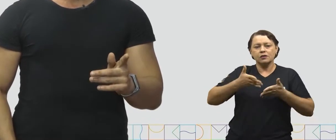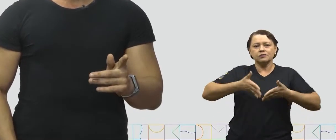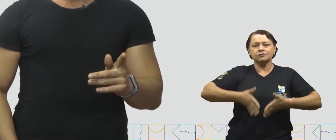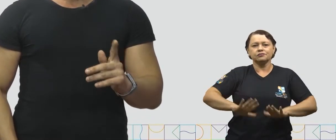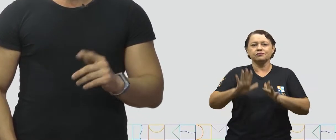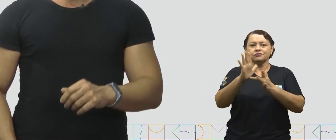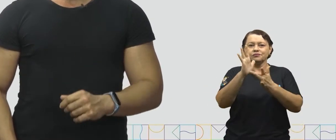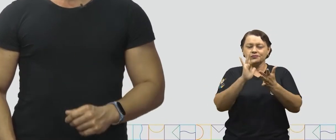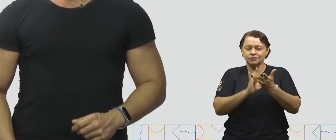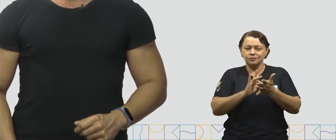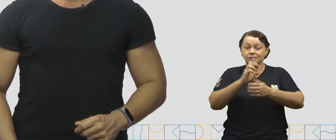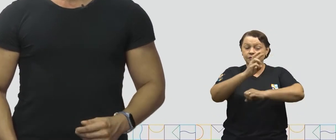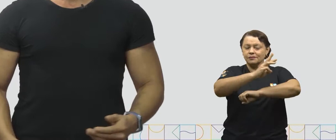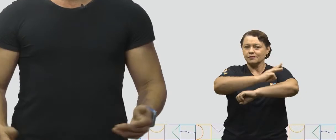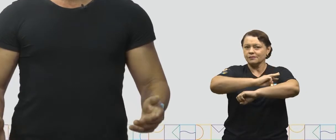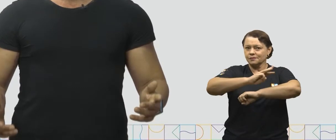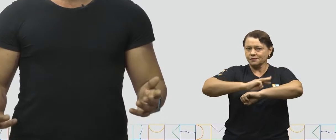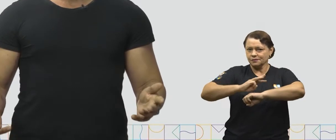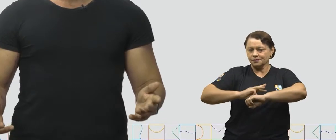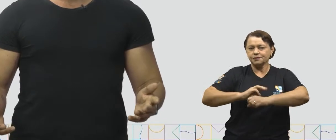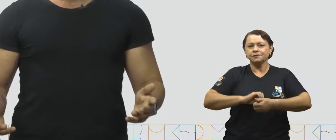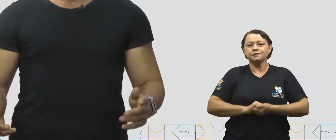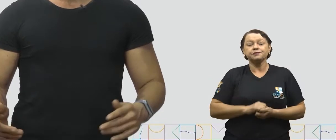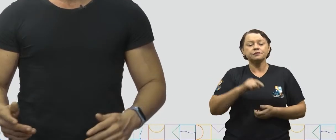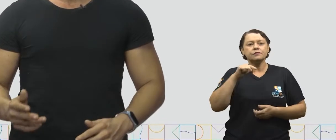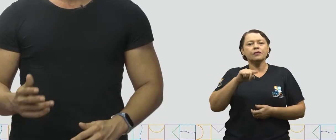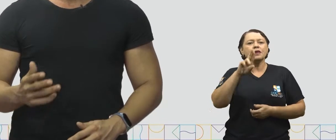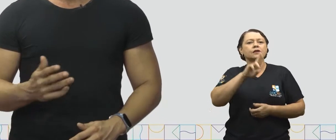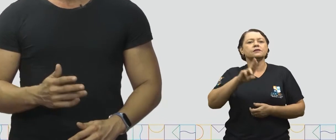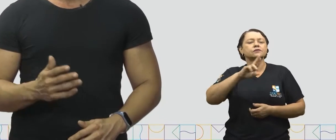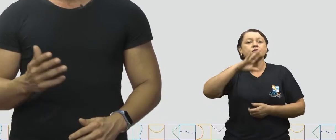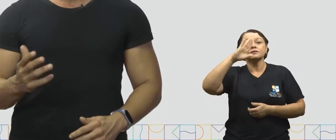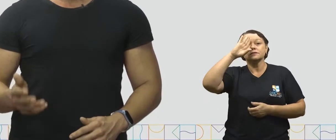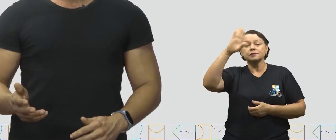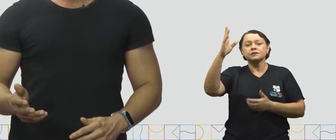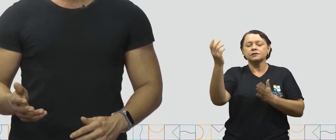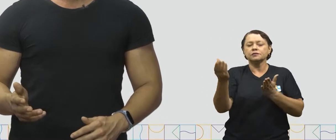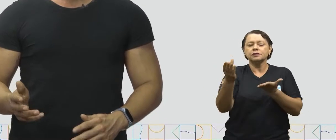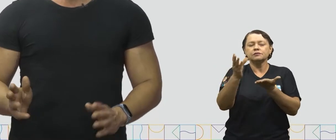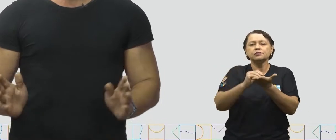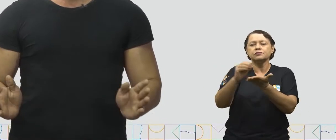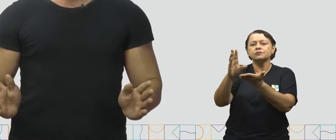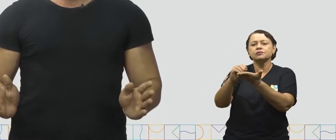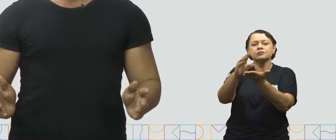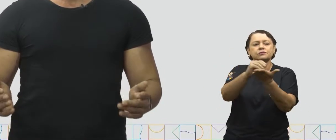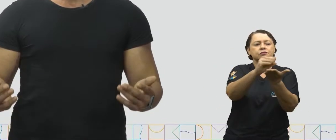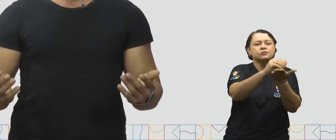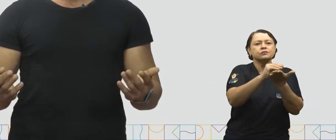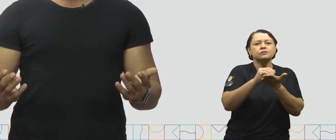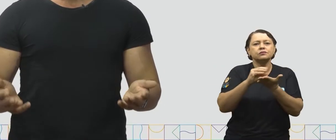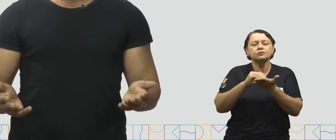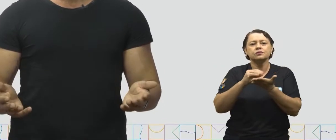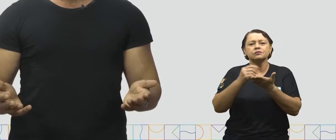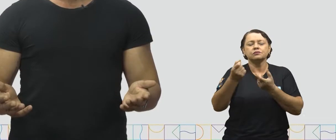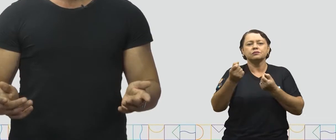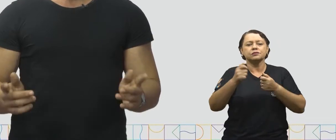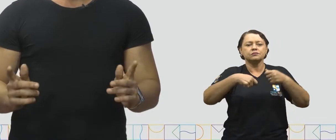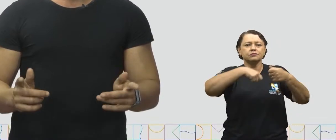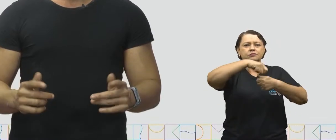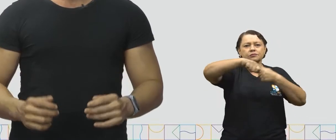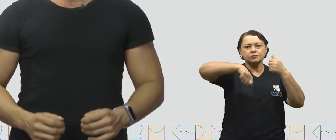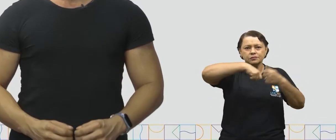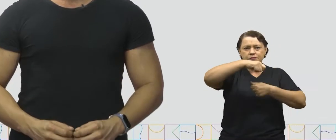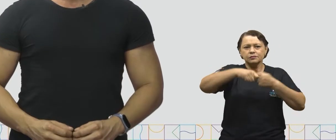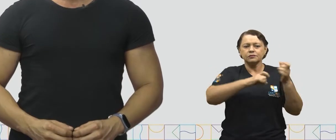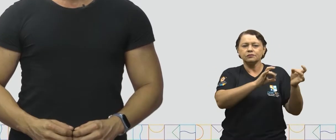Mesopotâmia. Essa escrita foi usada principalmente para fazer registros relacionados à administração e